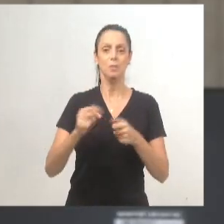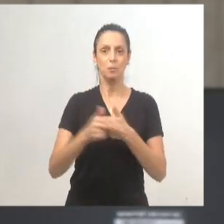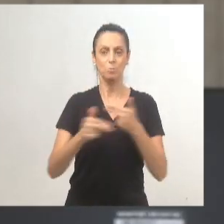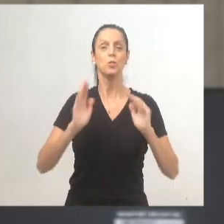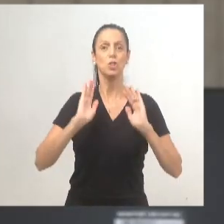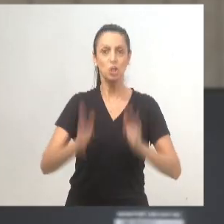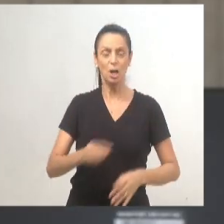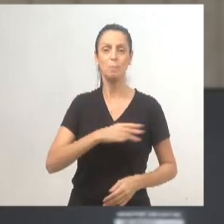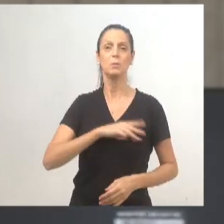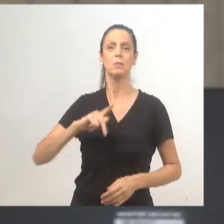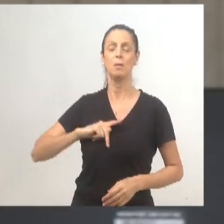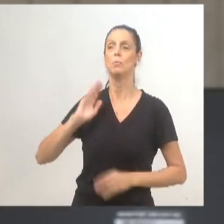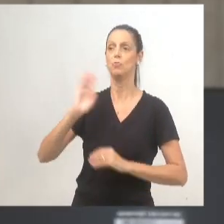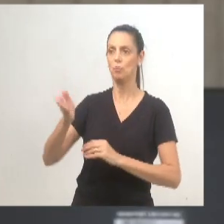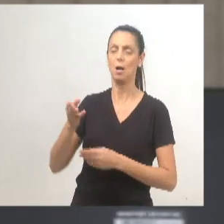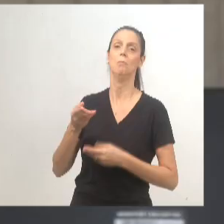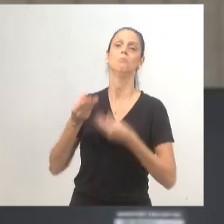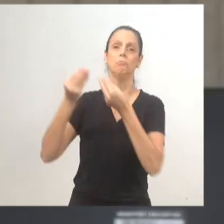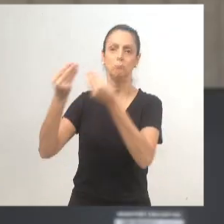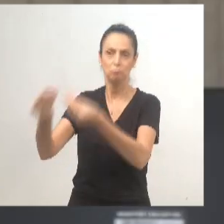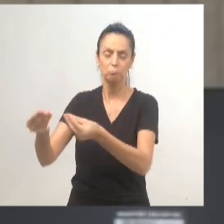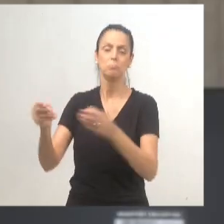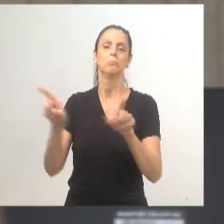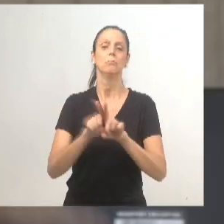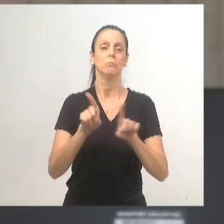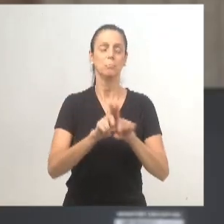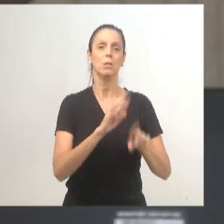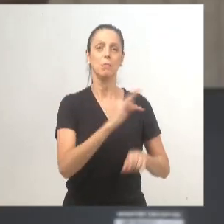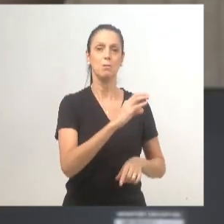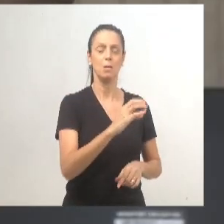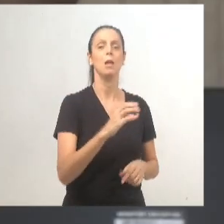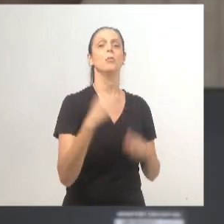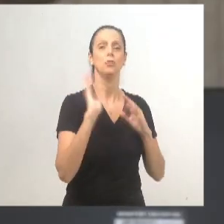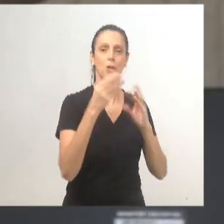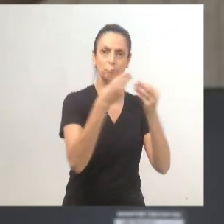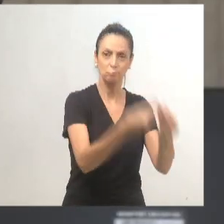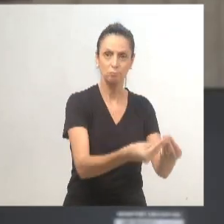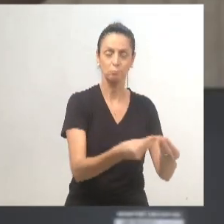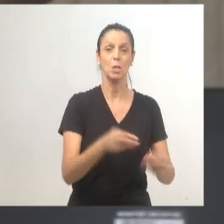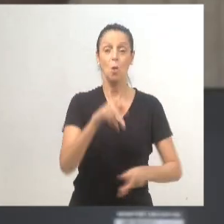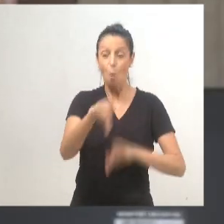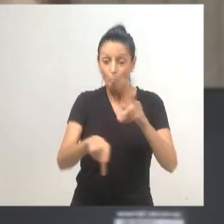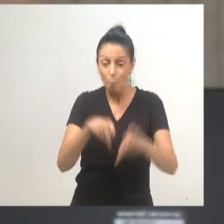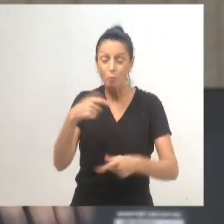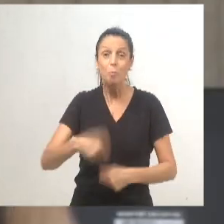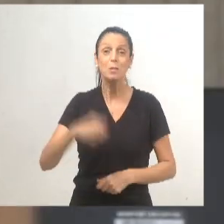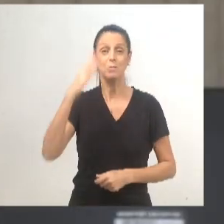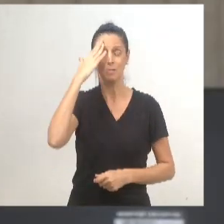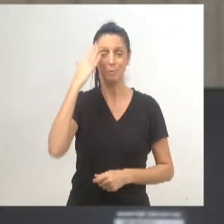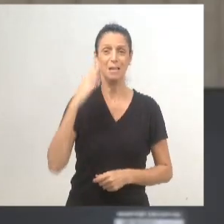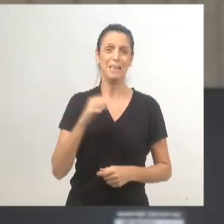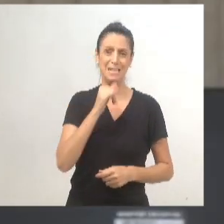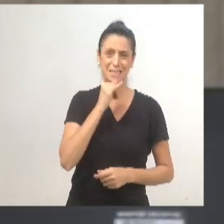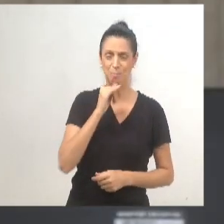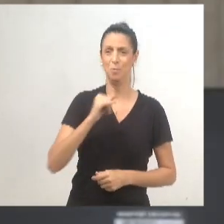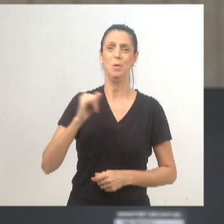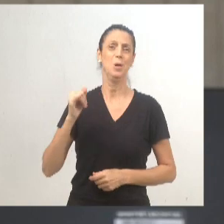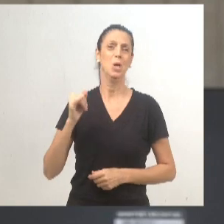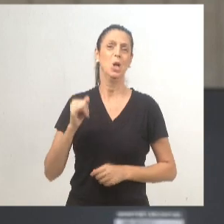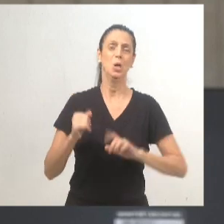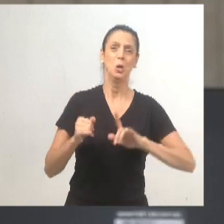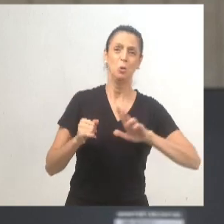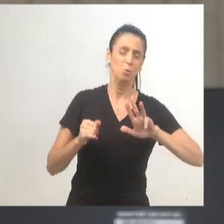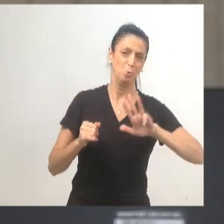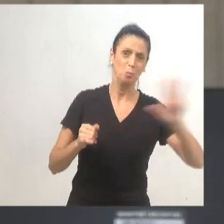Público, ao Judiciário, ao Tribunal de Contas. O povo de Blumenau merece respostas. Tem nada a ver. Lula, o PT, não tem nada a ver com o esgoto que está fedendo aqui em Blumenau e nessa